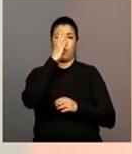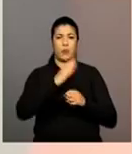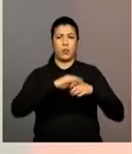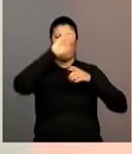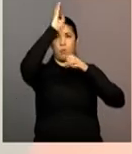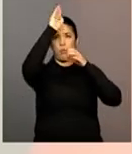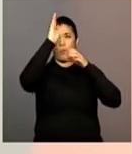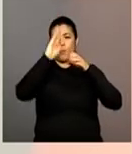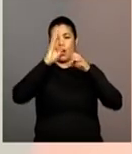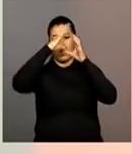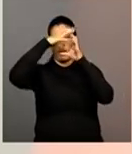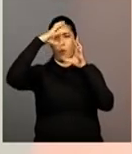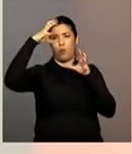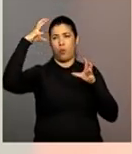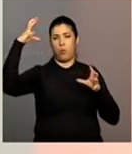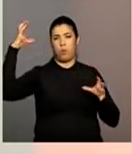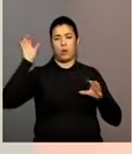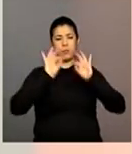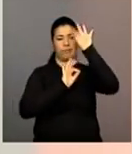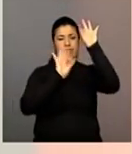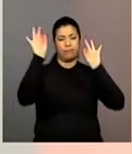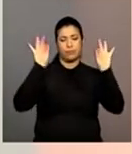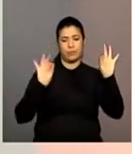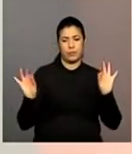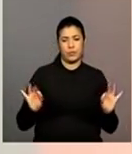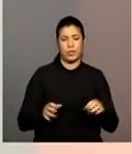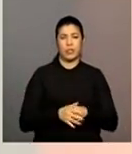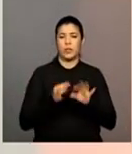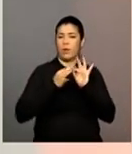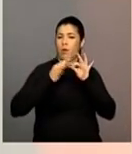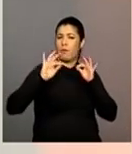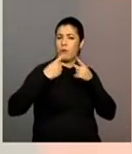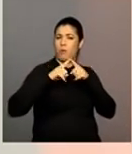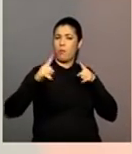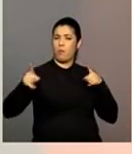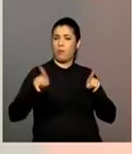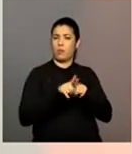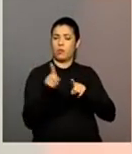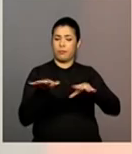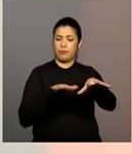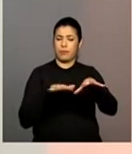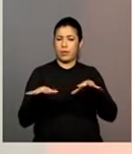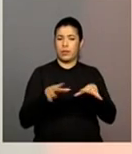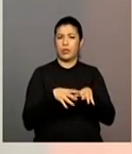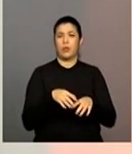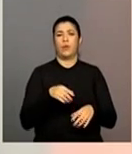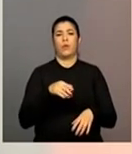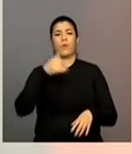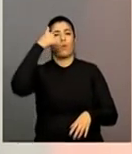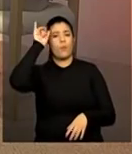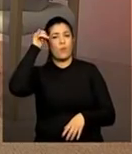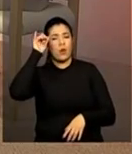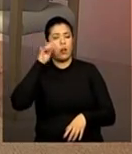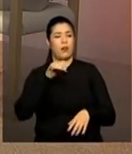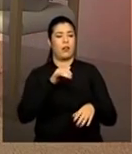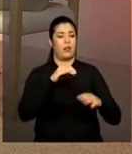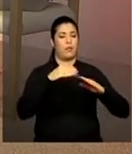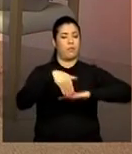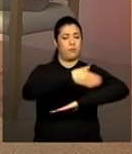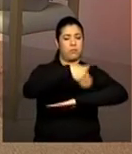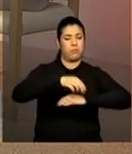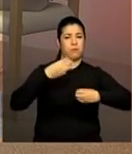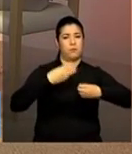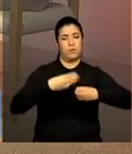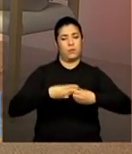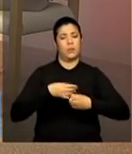pelas características do espaço eh da relação ao espaço urbano e Rural eh foi necessário que o MDS instituísse